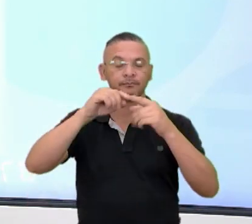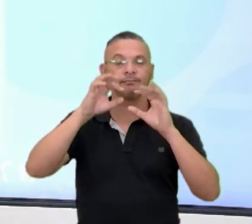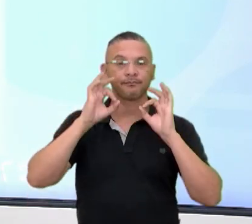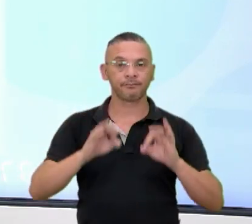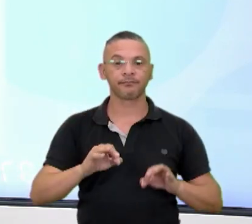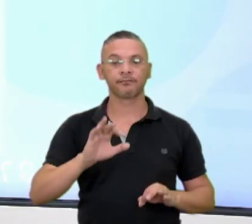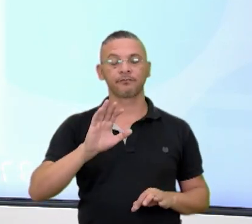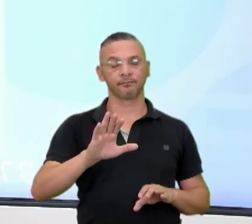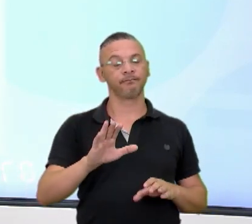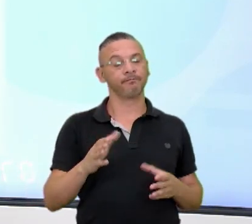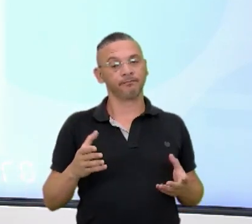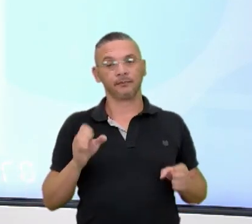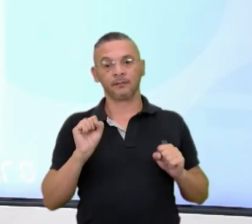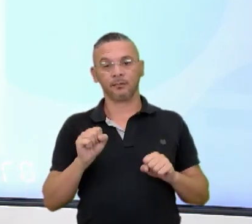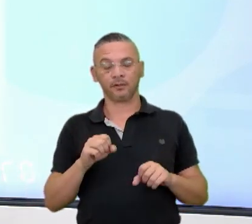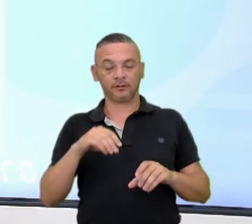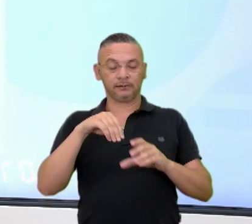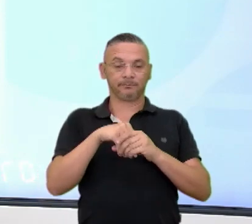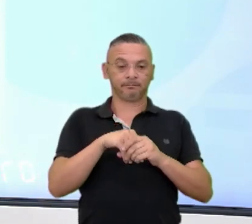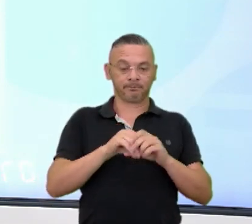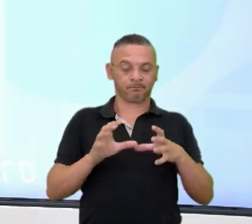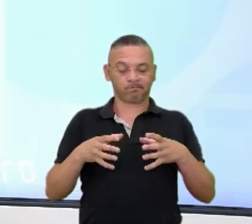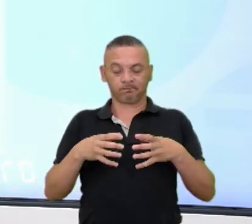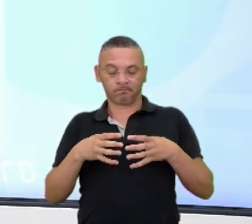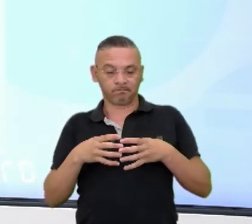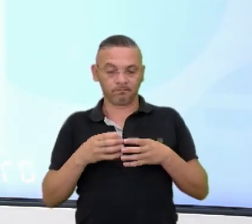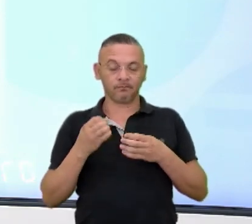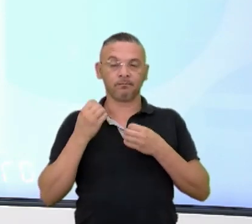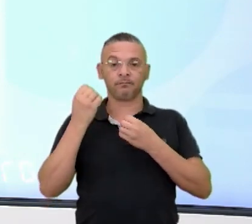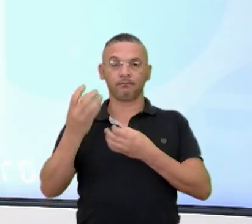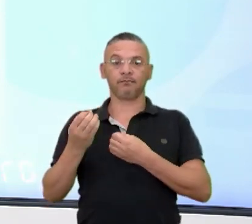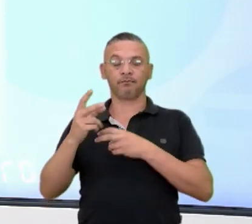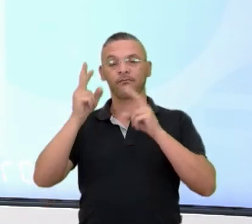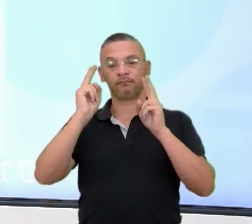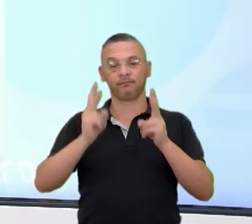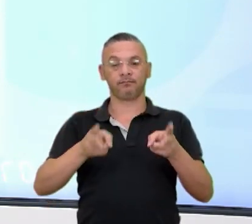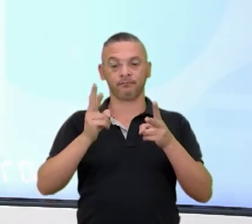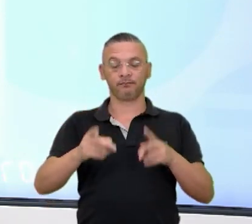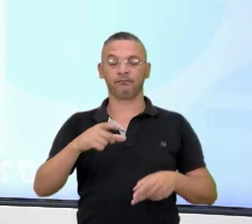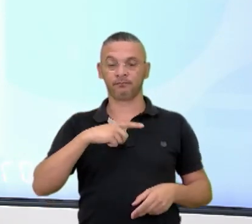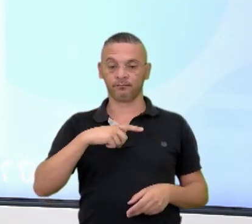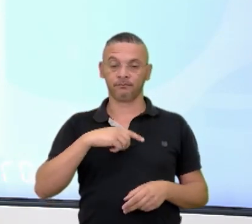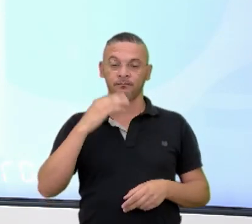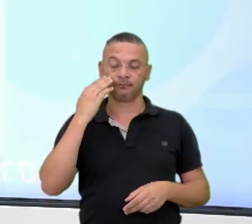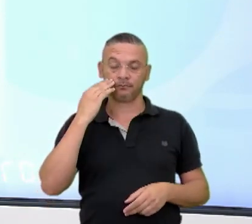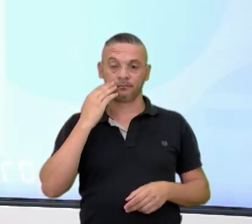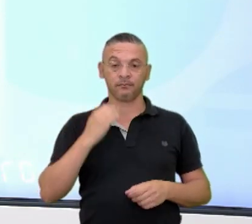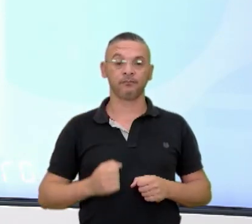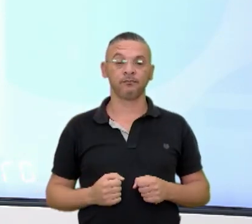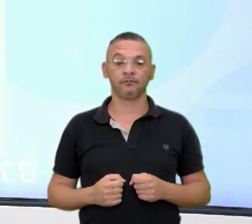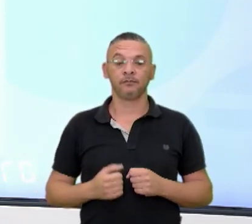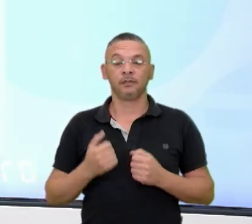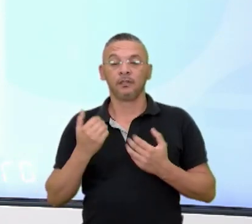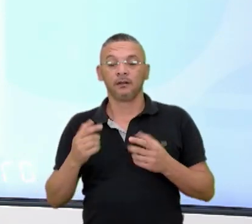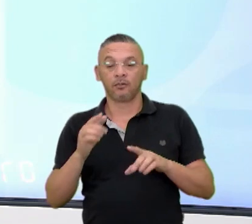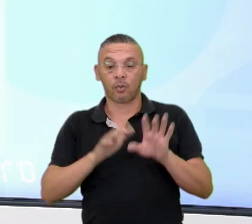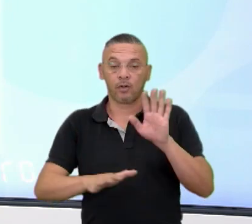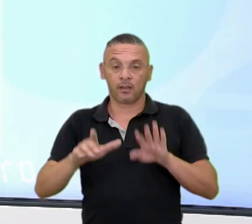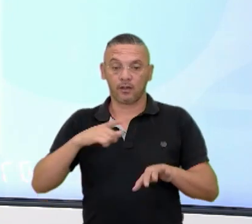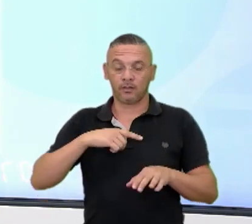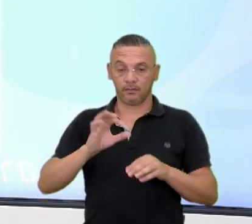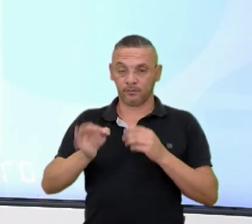Caça-clique. Caça-clique é o seguinte: você lê alguma coisa e na manchete, você vai lendo, por exemplo, no seu